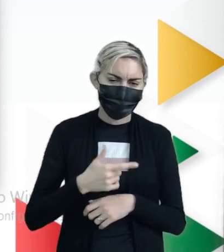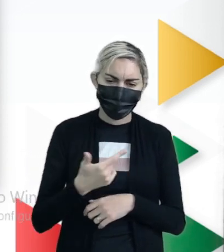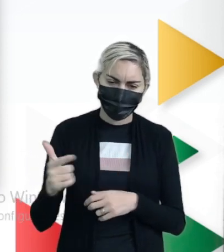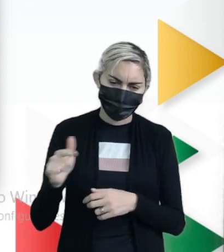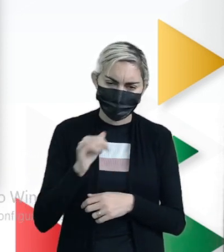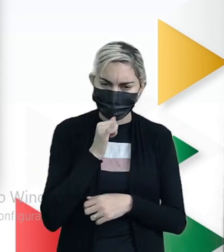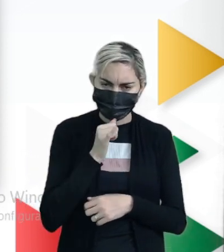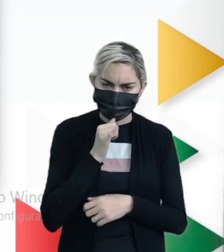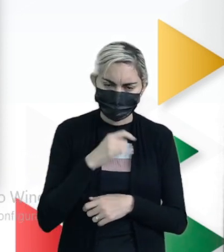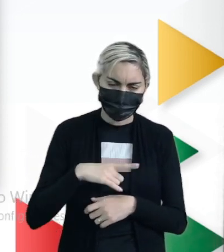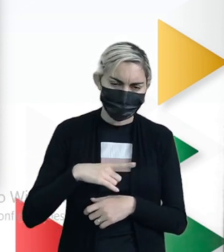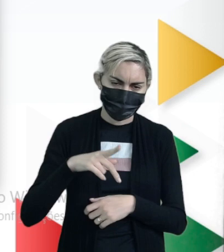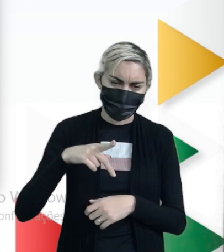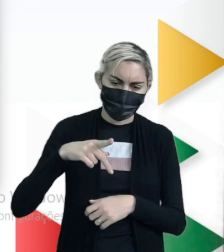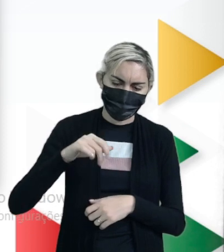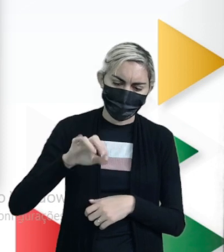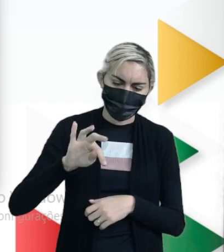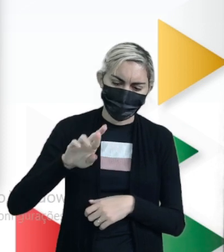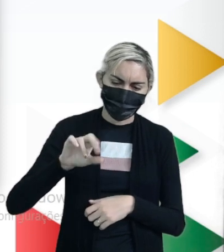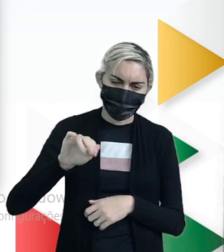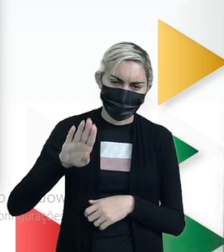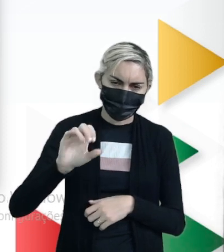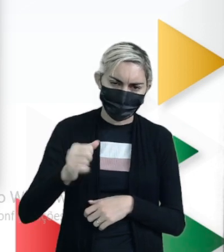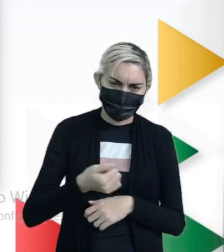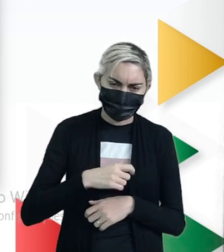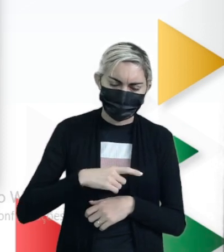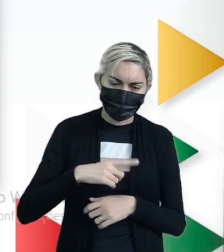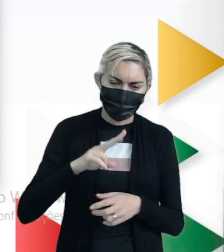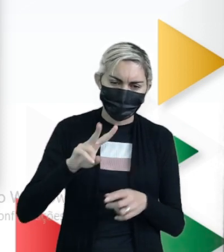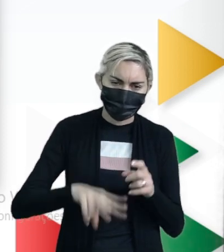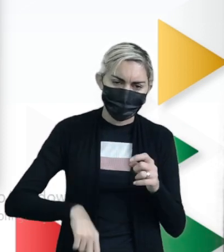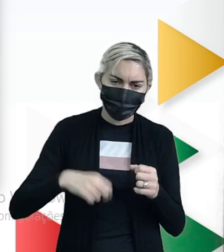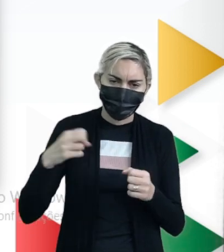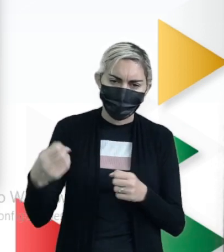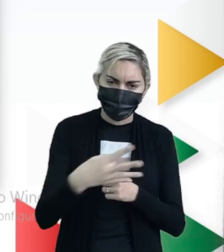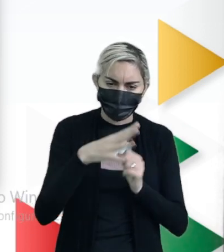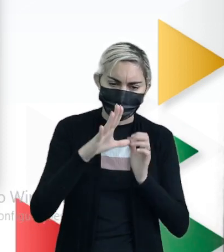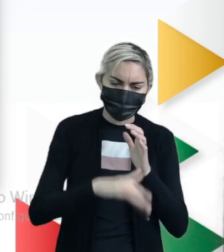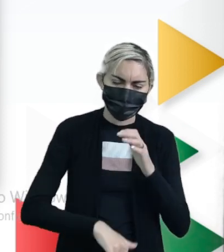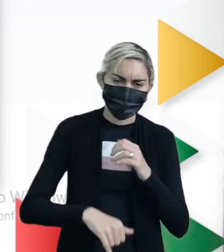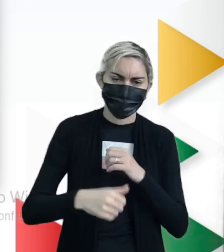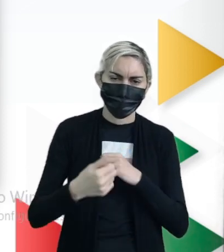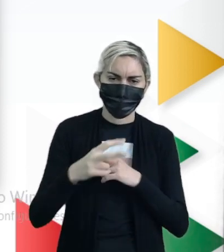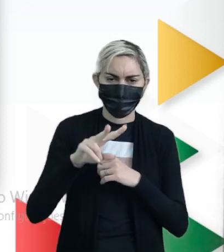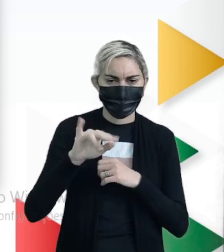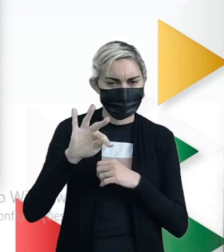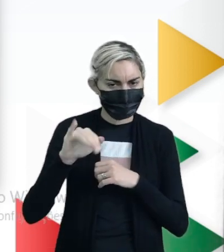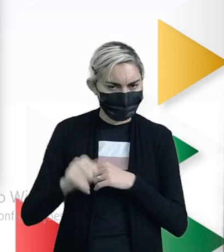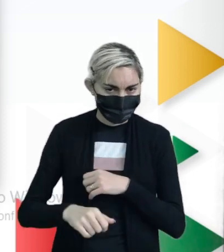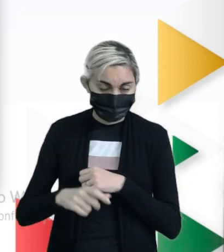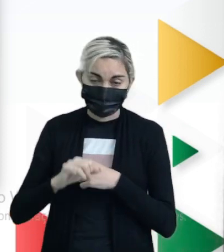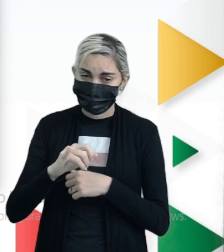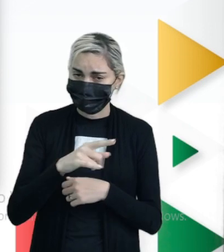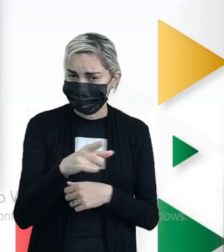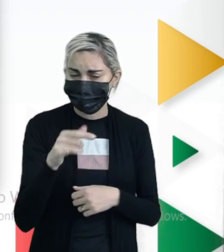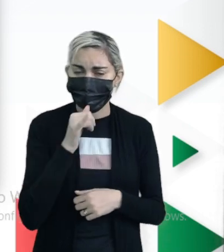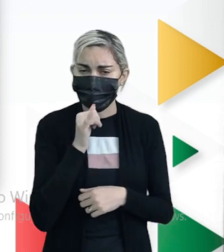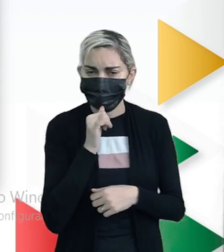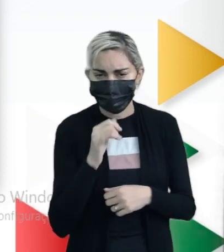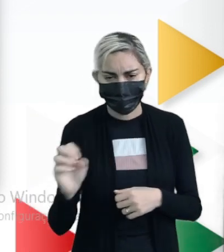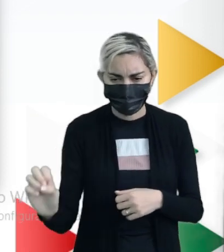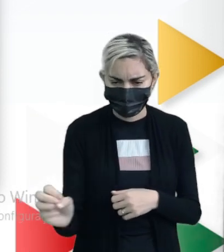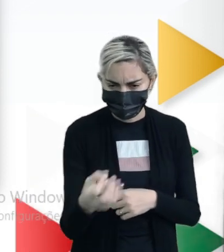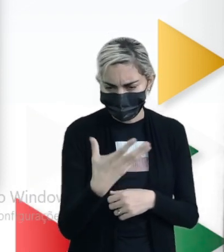Outro exemplo, Petrobras é vítima de novos furtos. Se este exemplo fala